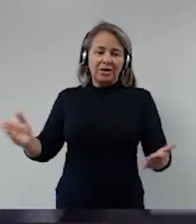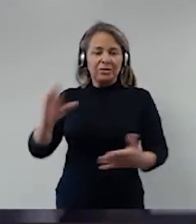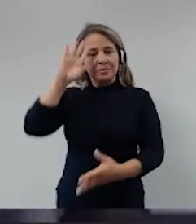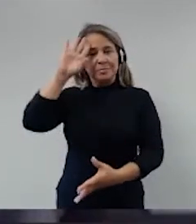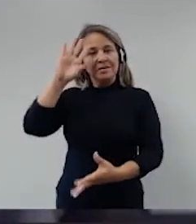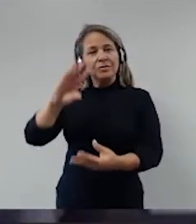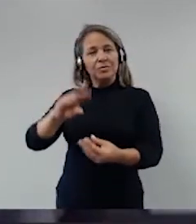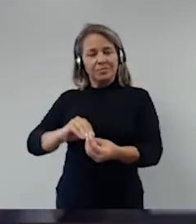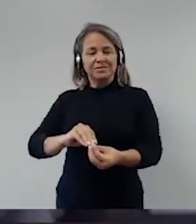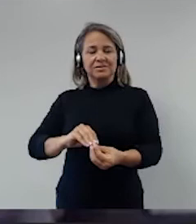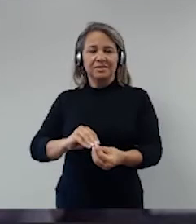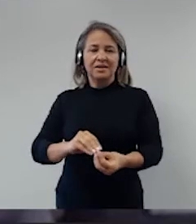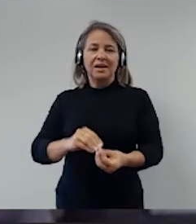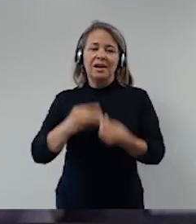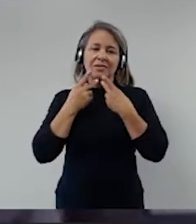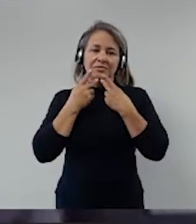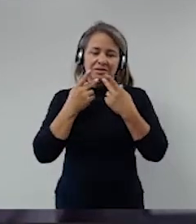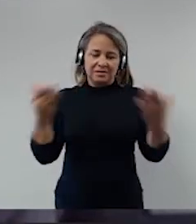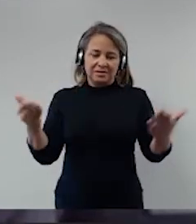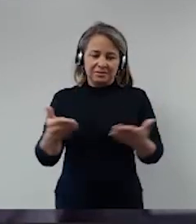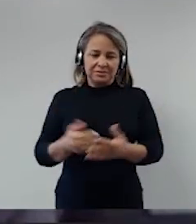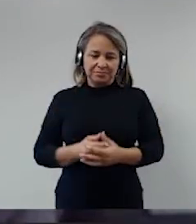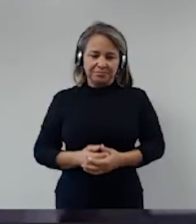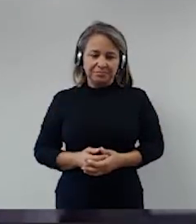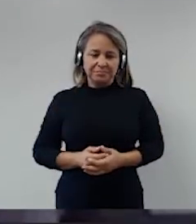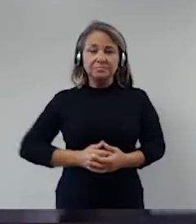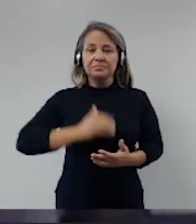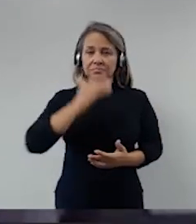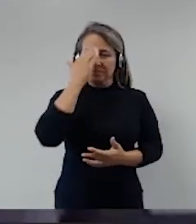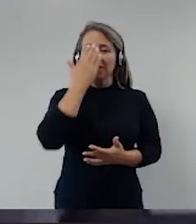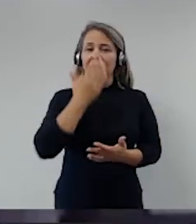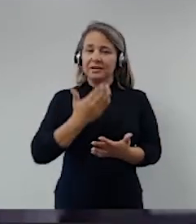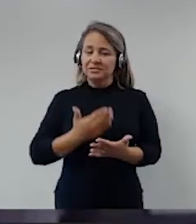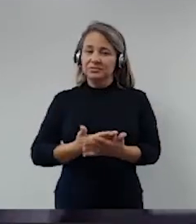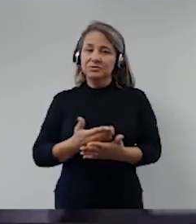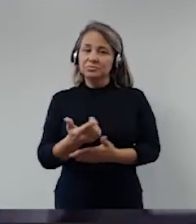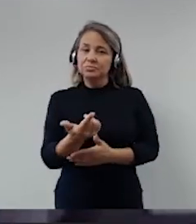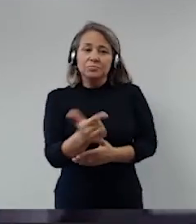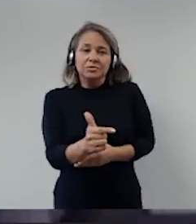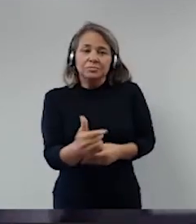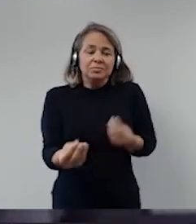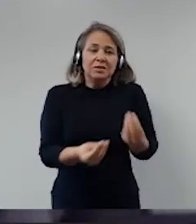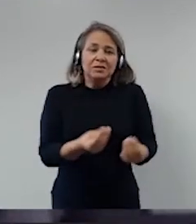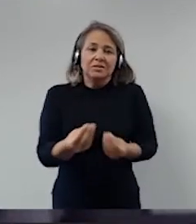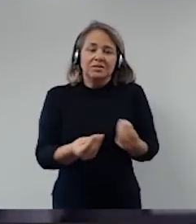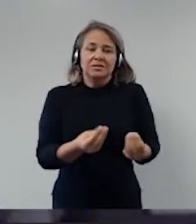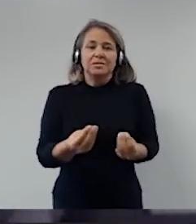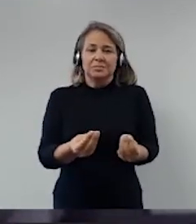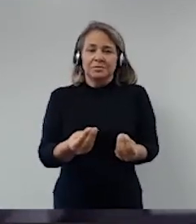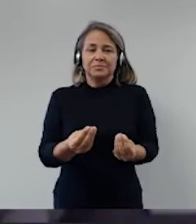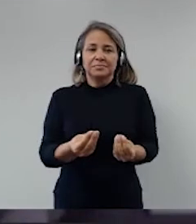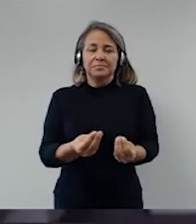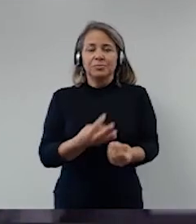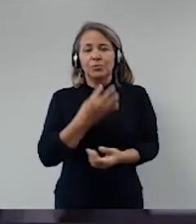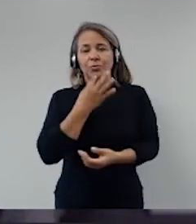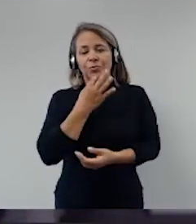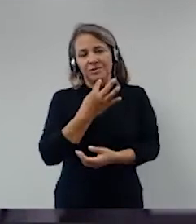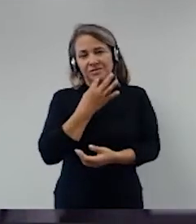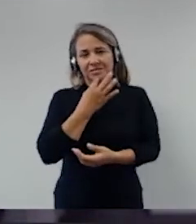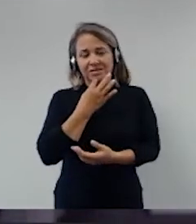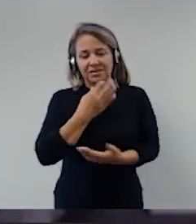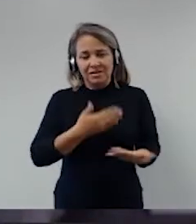aqui a minha fala, eu acredito que não há como reconhecer